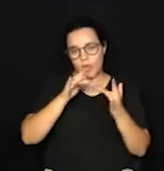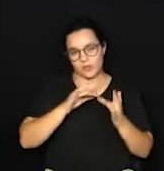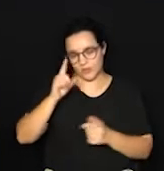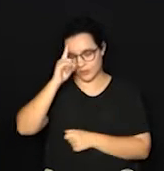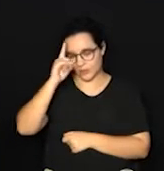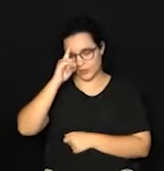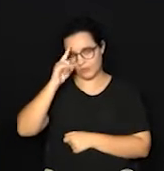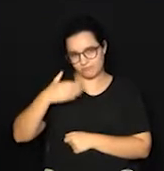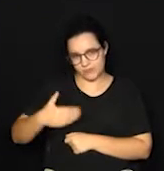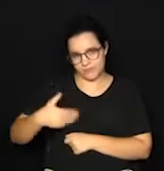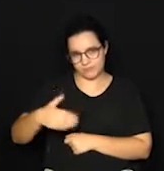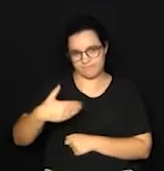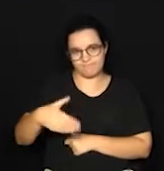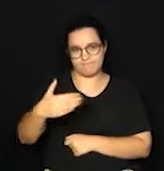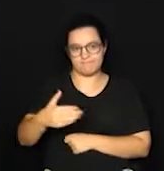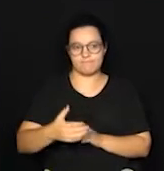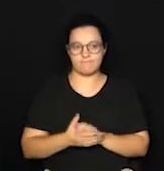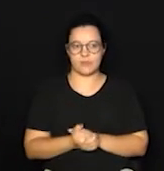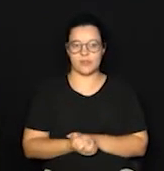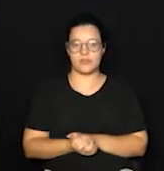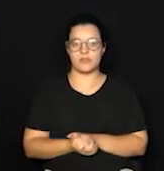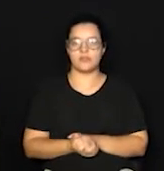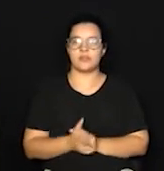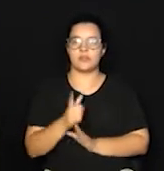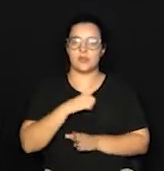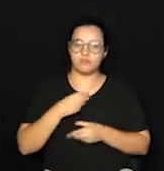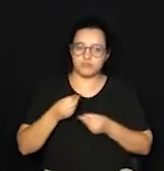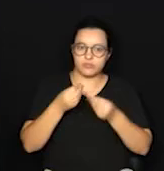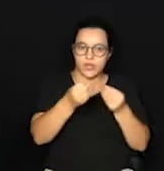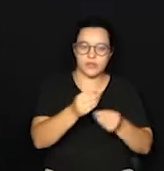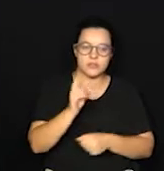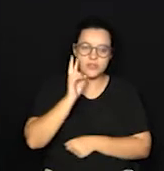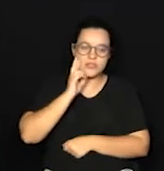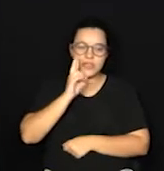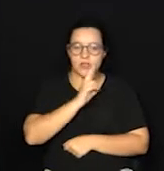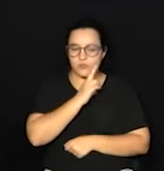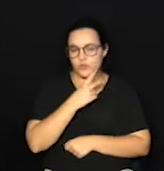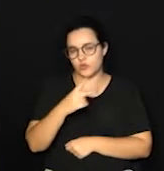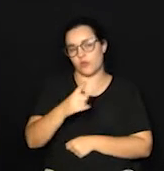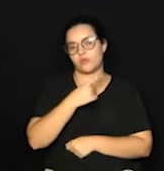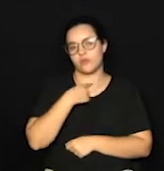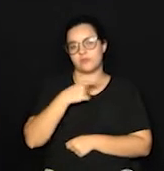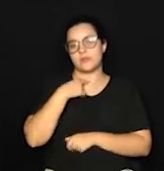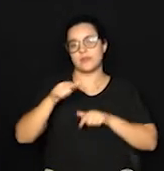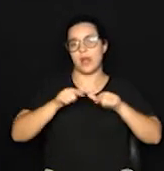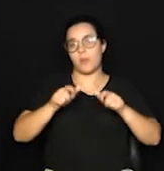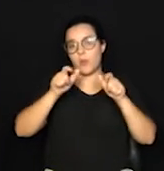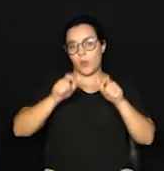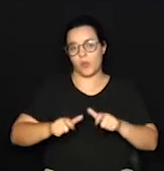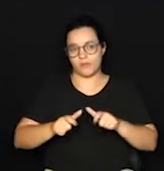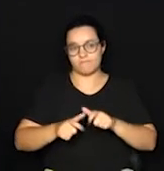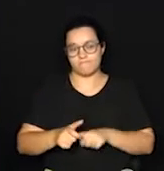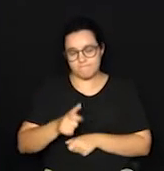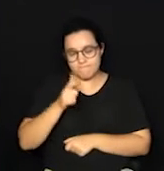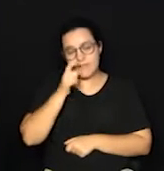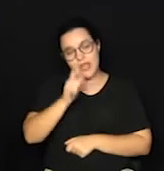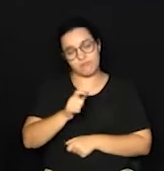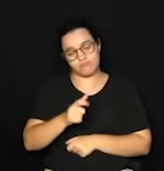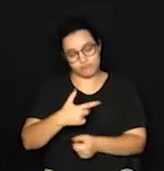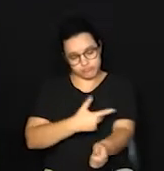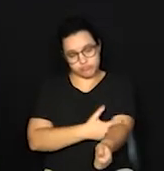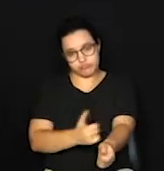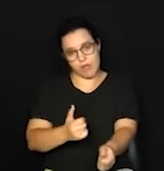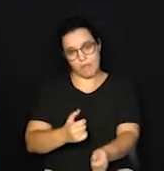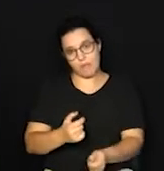né? Faz parte na entrega ou mesmo no restaurante, no lugar que você trabalha. Então, é algo bem interessante a se fazer,